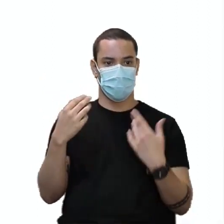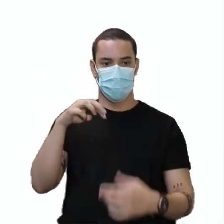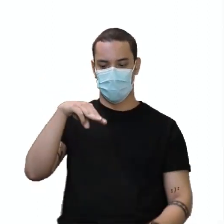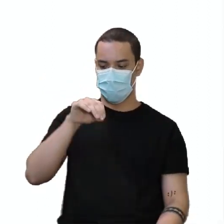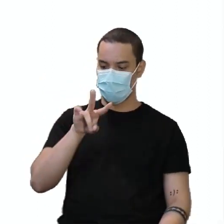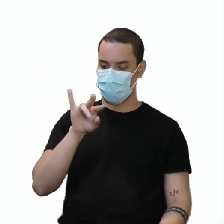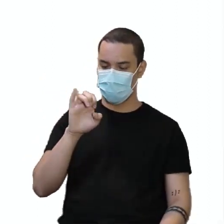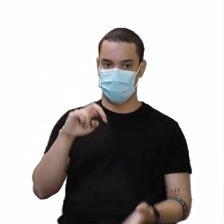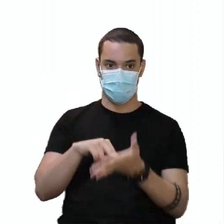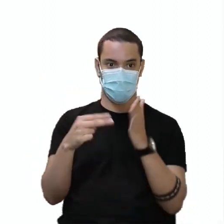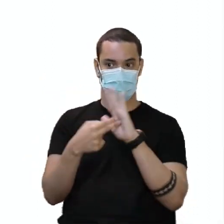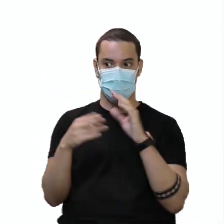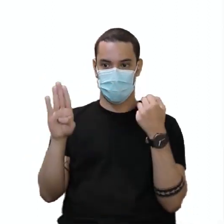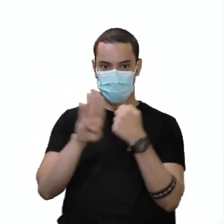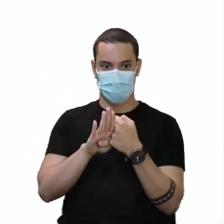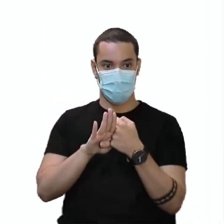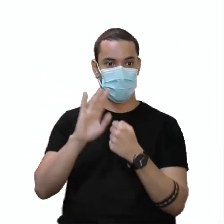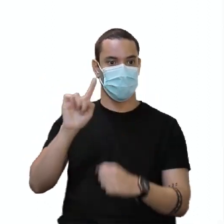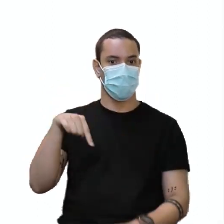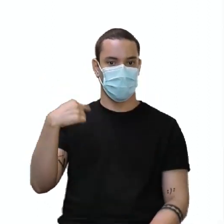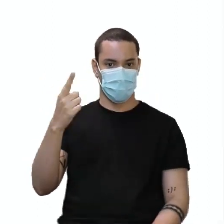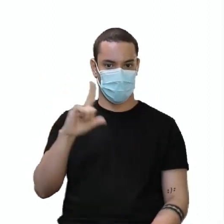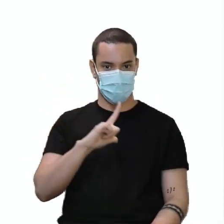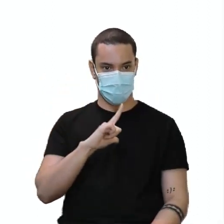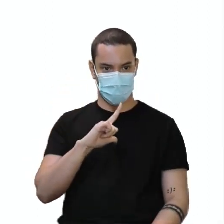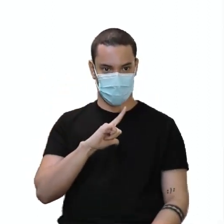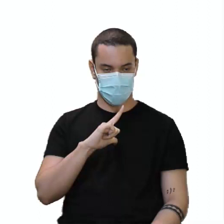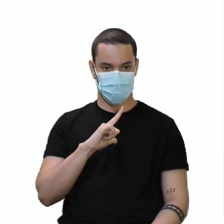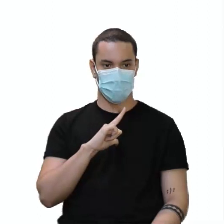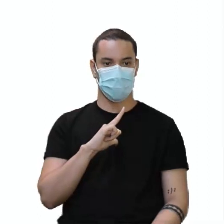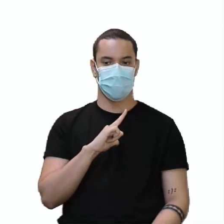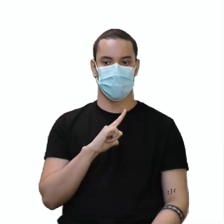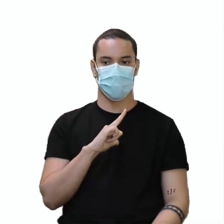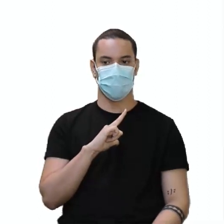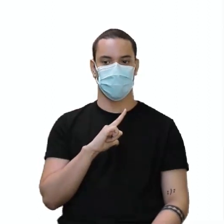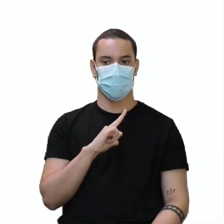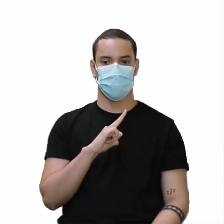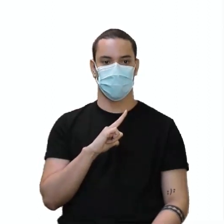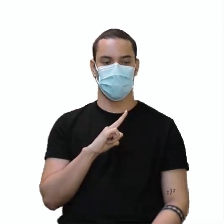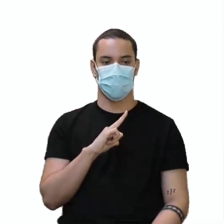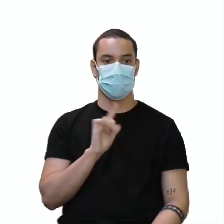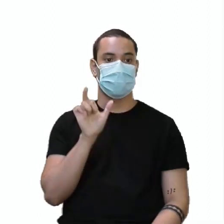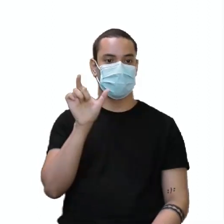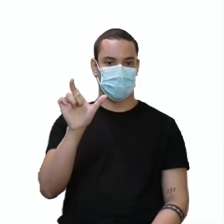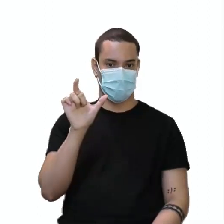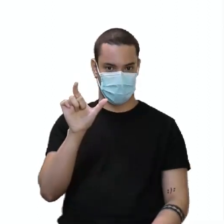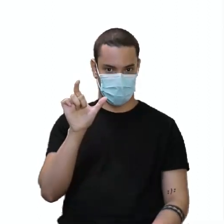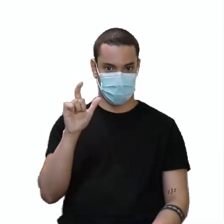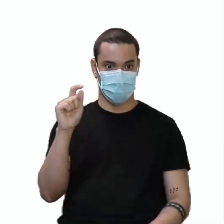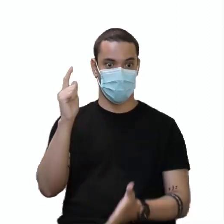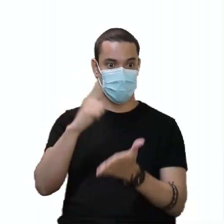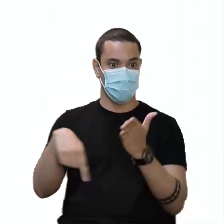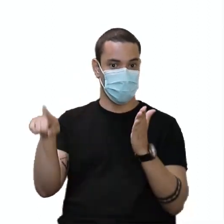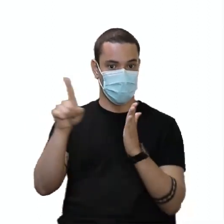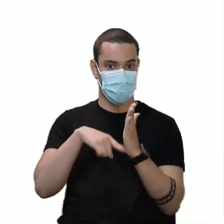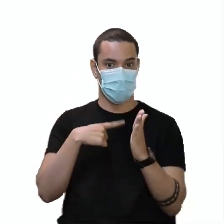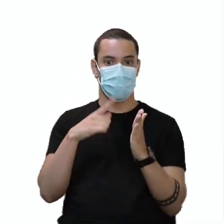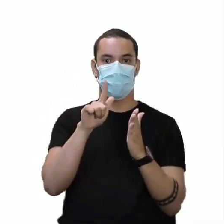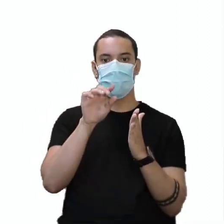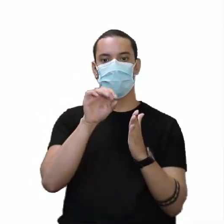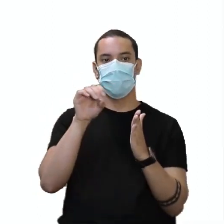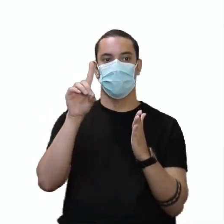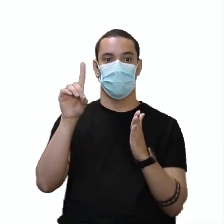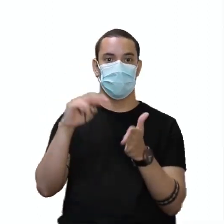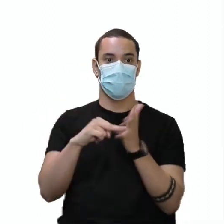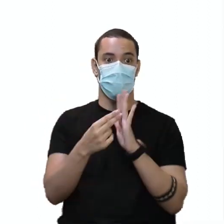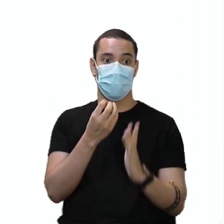movie é o substantivo e logo depois você tem ali A palavra você vai marcar good